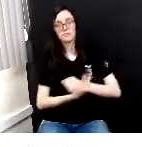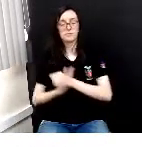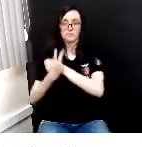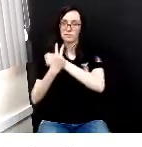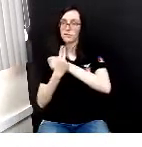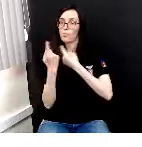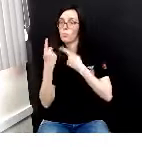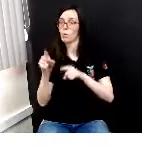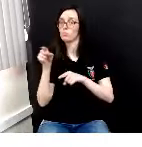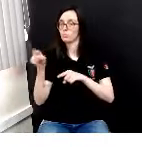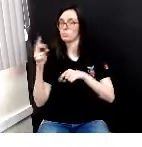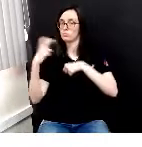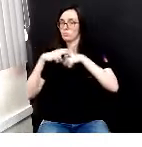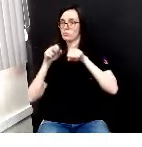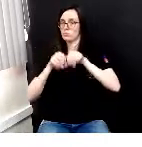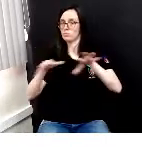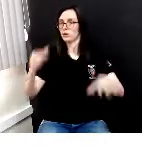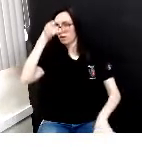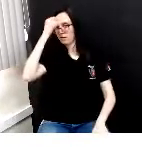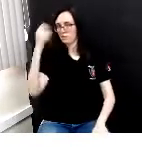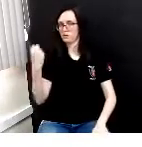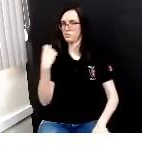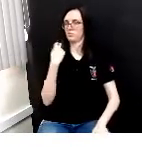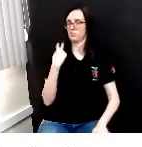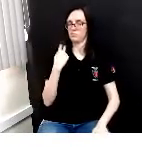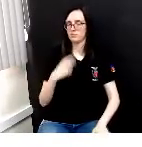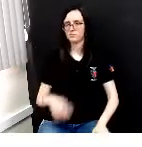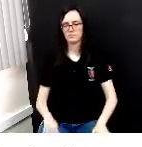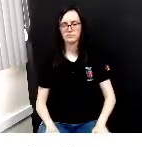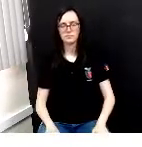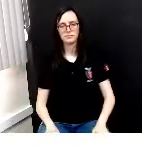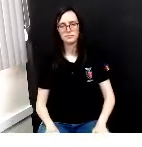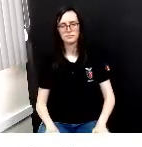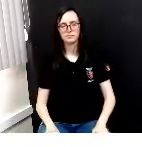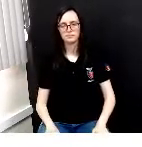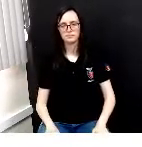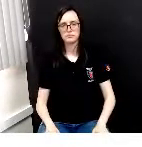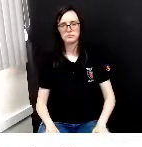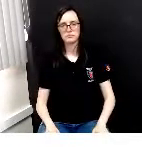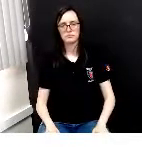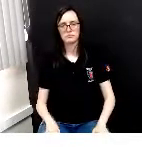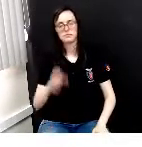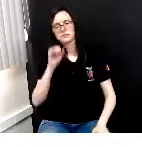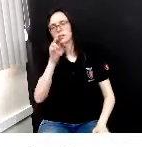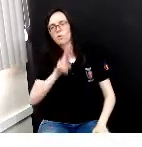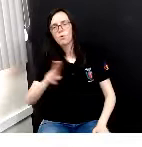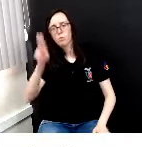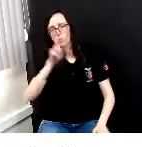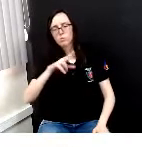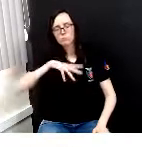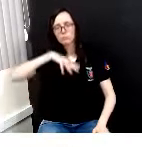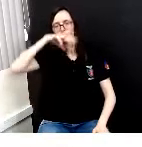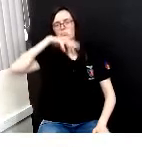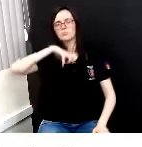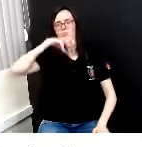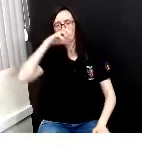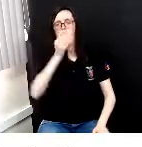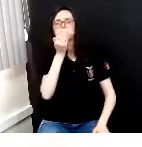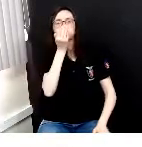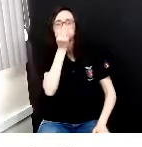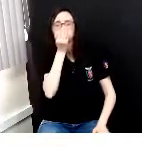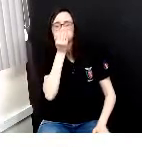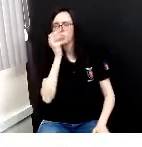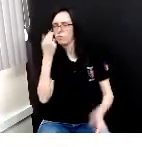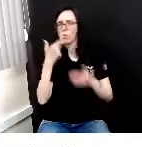o coronavírus. Em caso de uso de procedimentos como intubação, aspiração de vias aéreas, indução